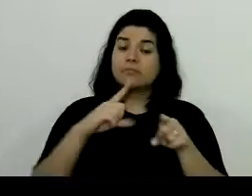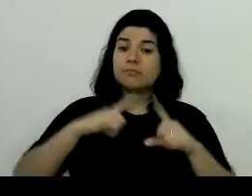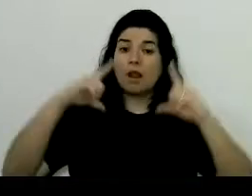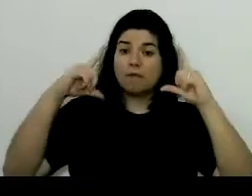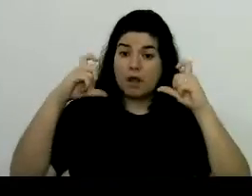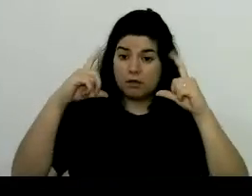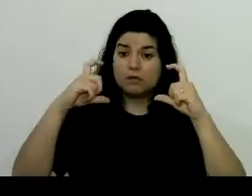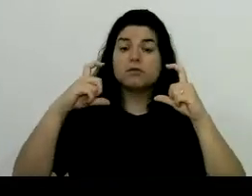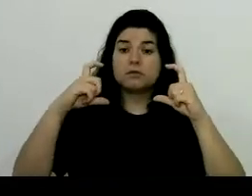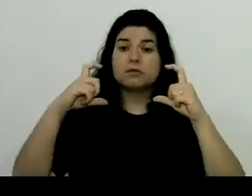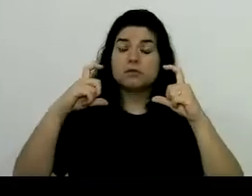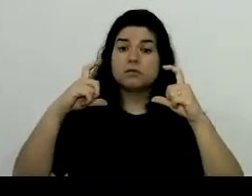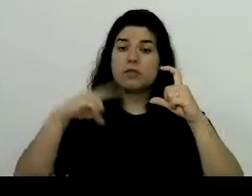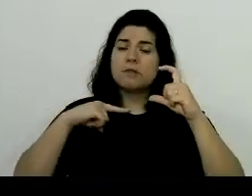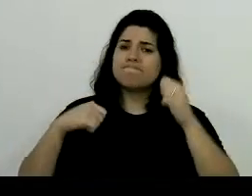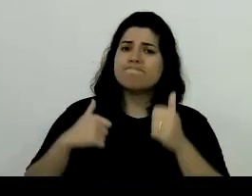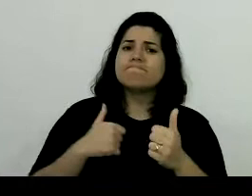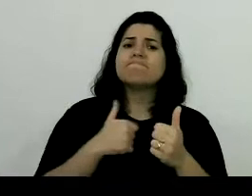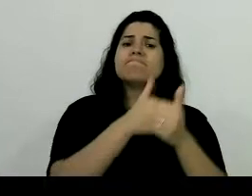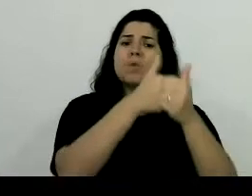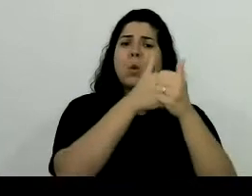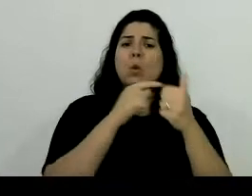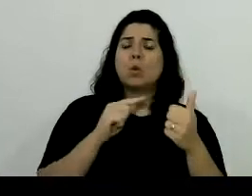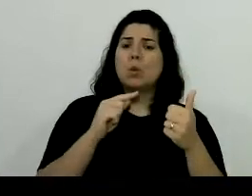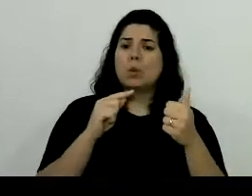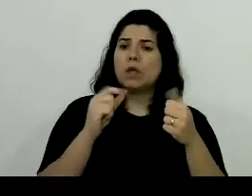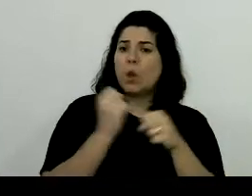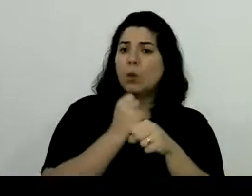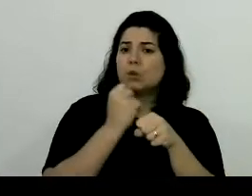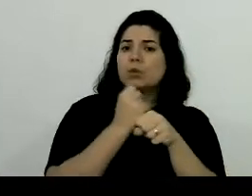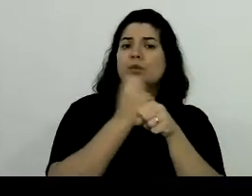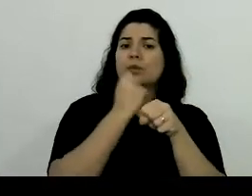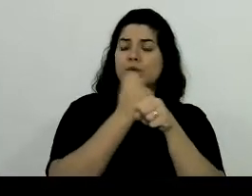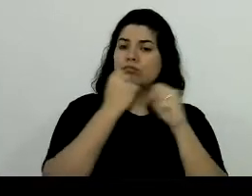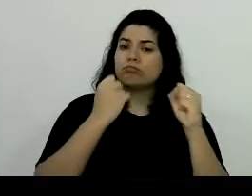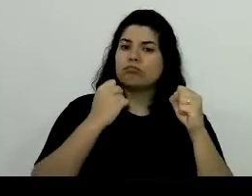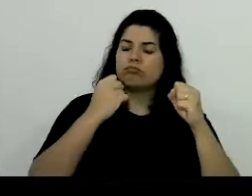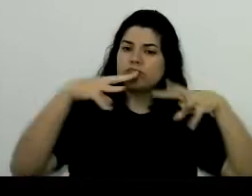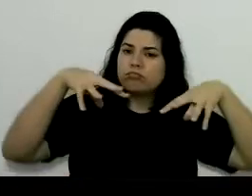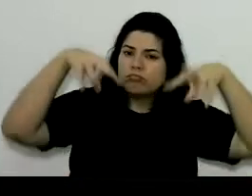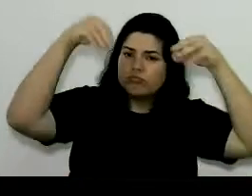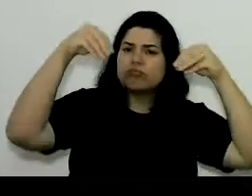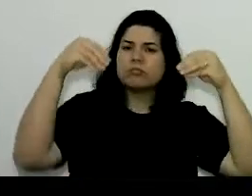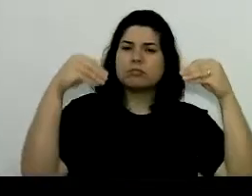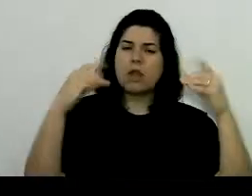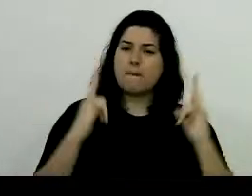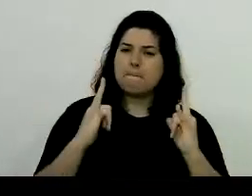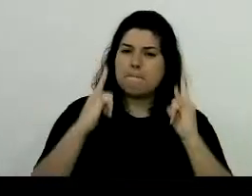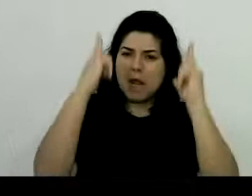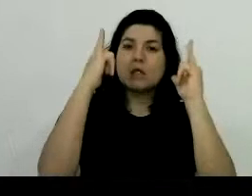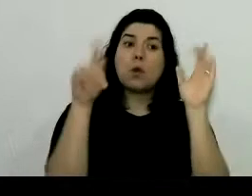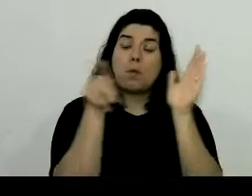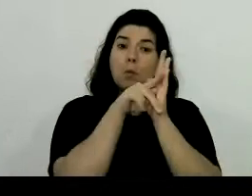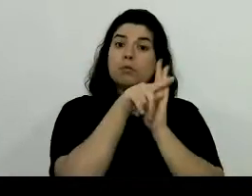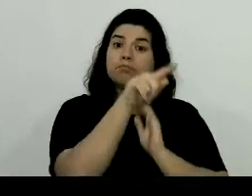que perseguem a construção de Manguinhos, a construção do castelo e dos prédios que hoje são o núcleo histórico,